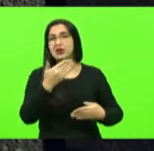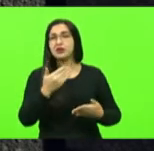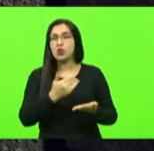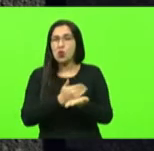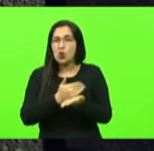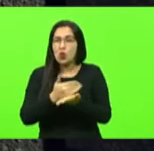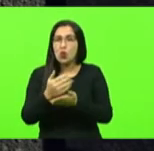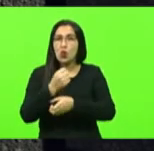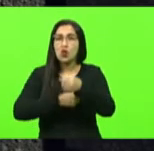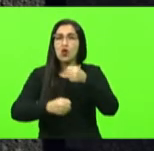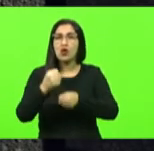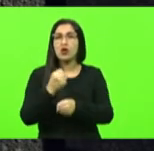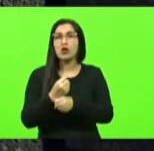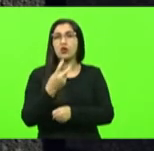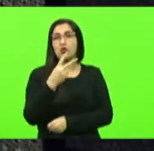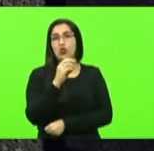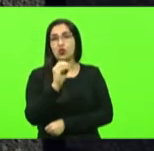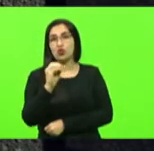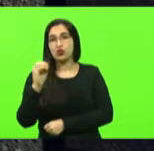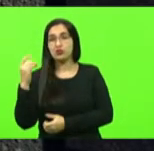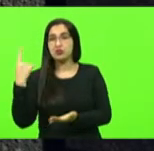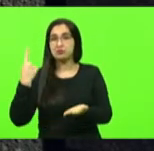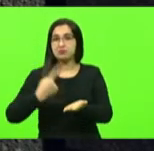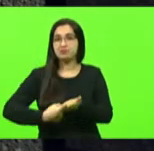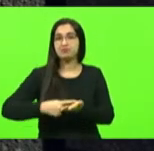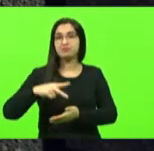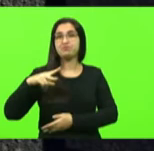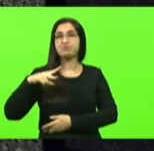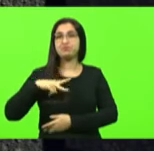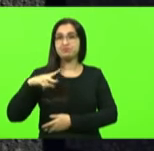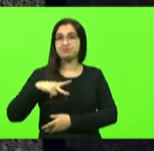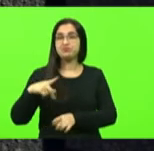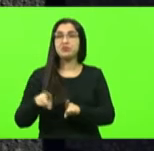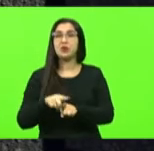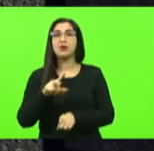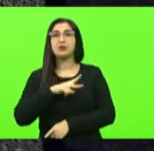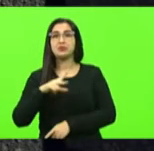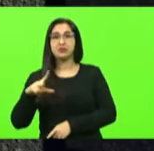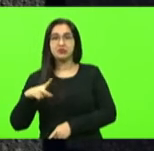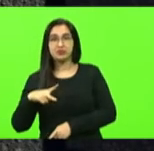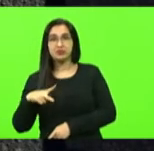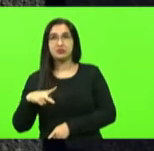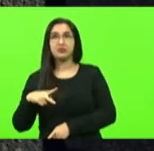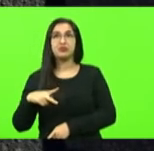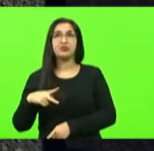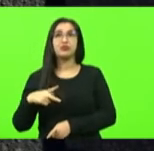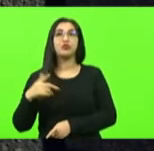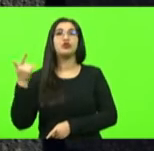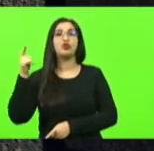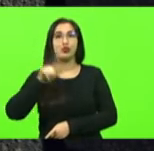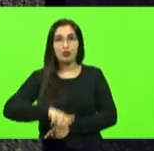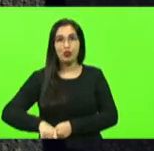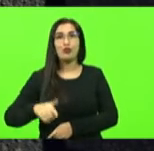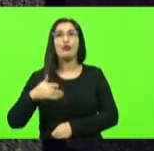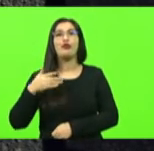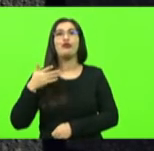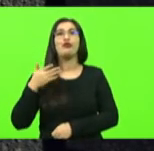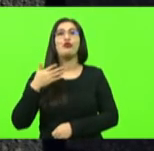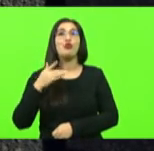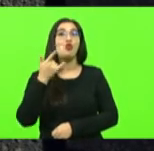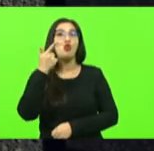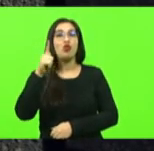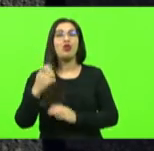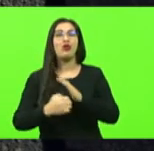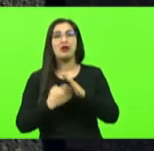com a parceria público-privada que foi criada, daí foi a Enxubix que entrou lá de novo, começando querendo fazer